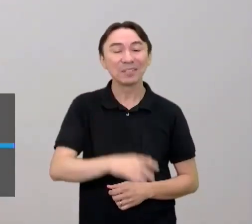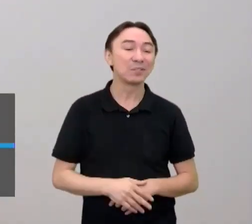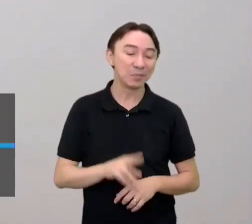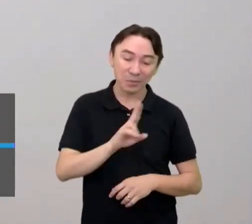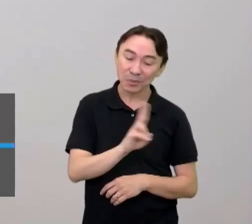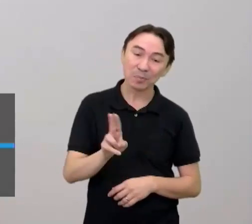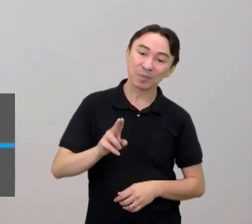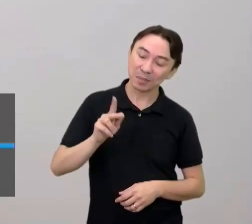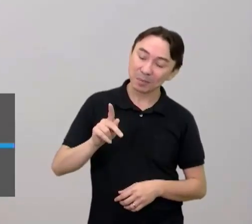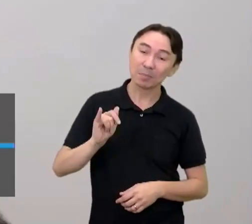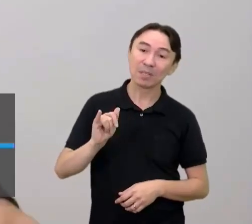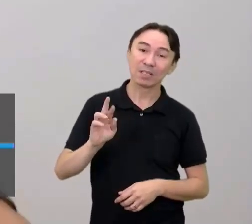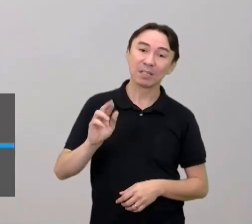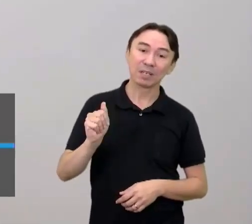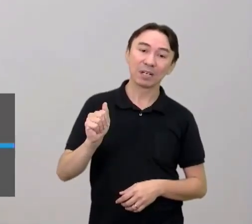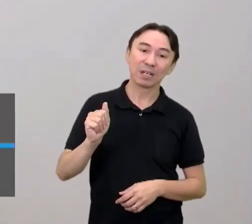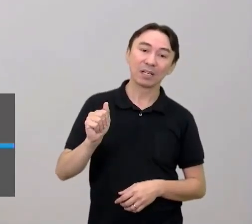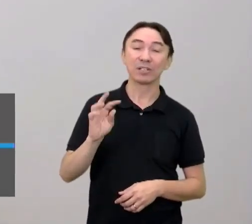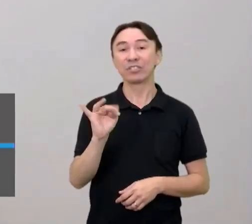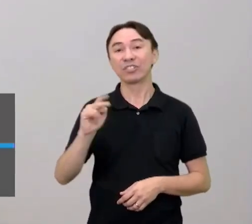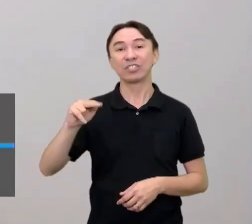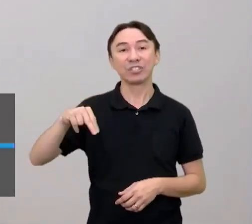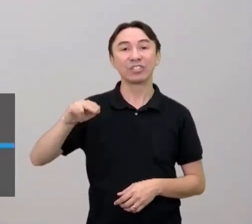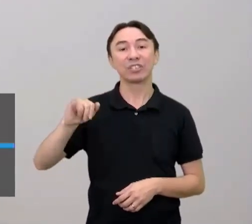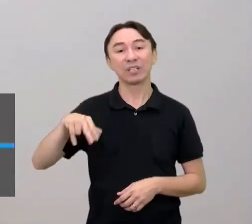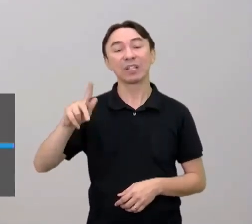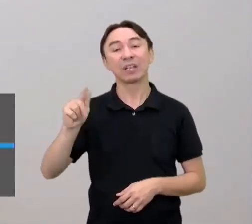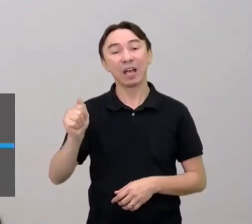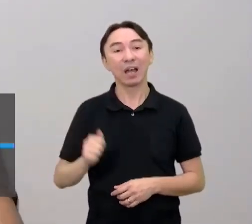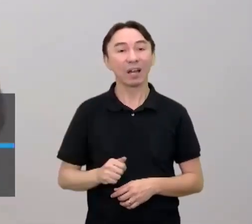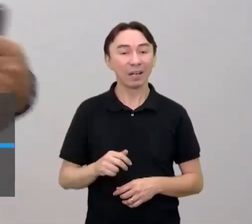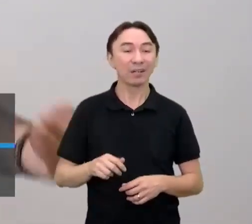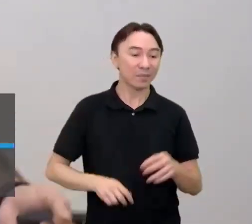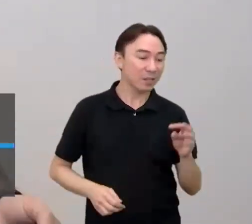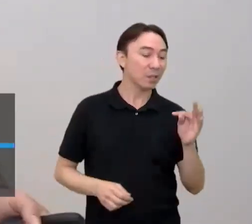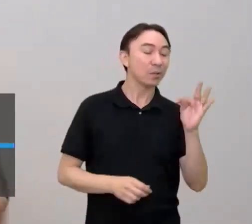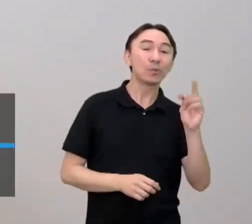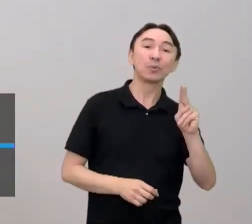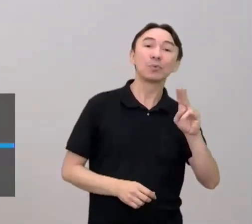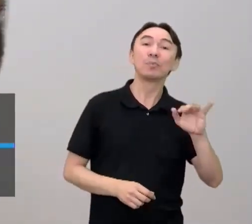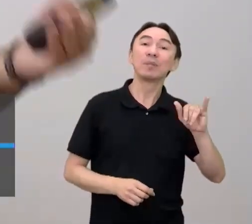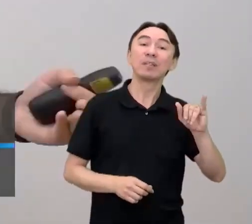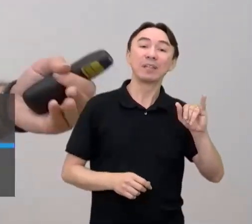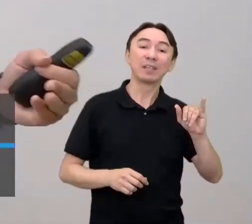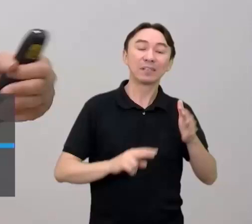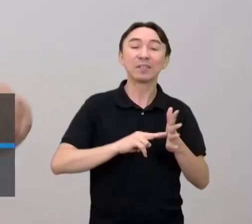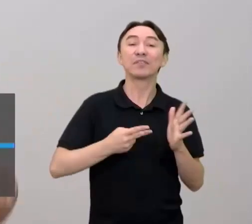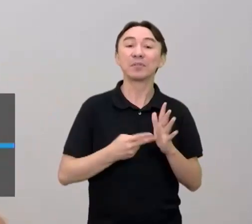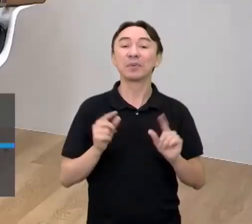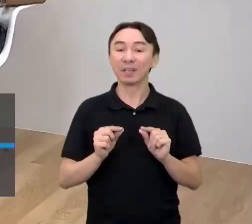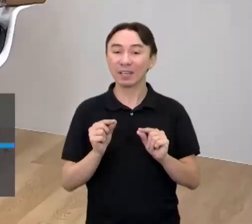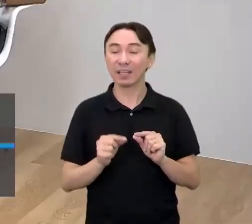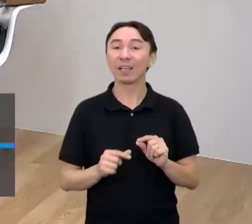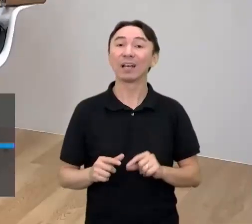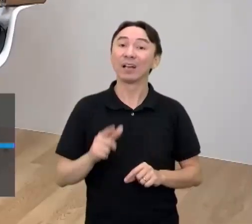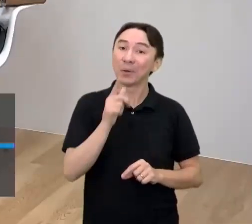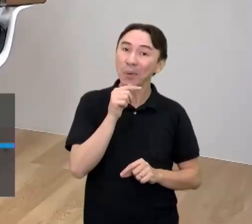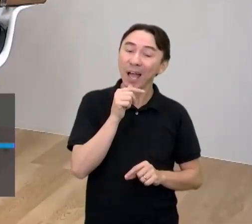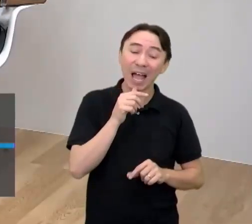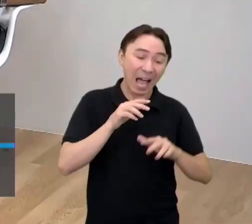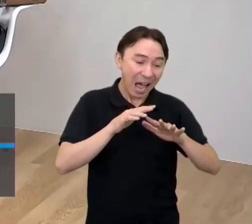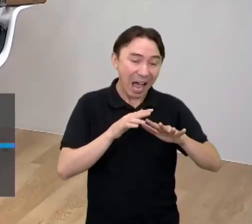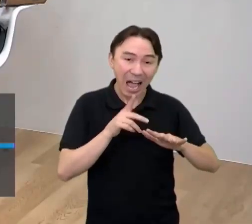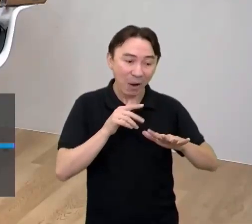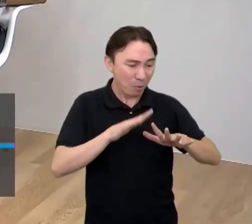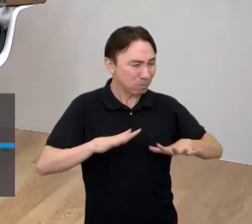Piratininga. Em tupi, sabe o que significa? Não. Lugar que tem tanta água que sobram peixes. Uau! E